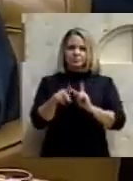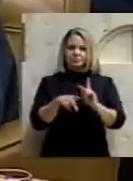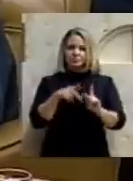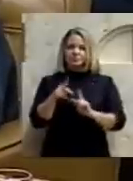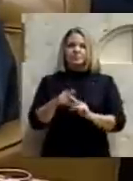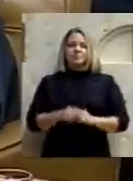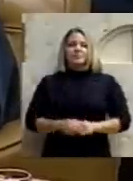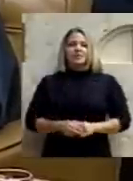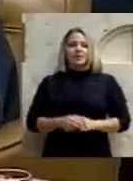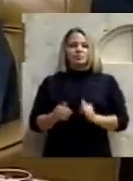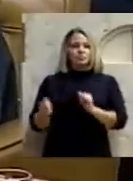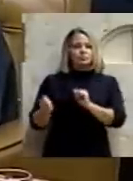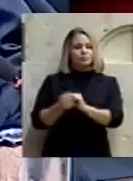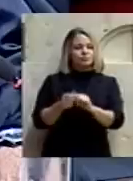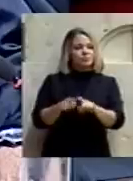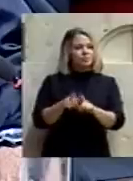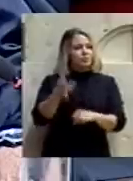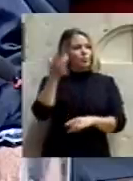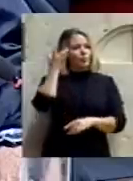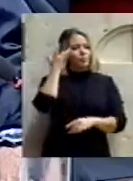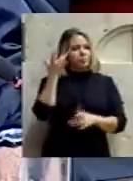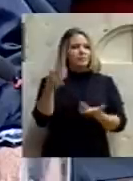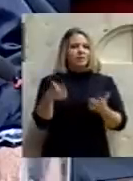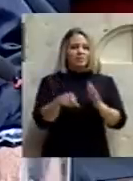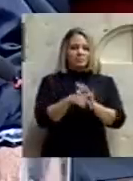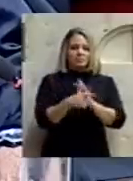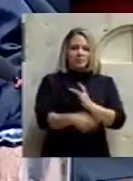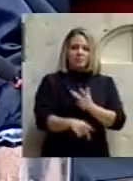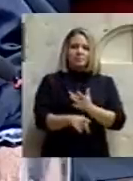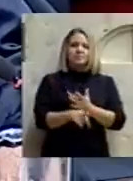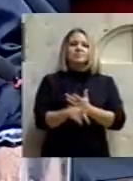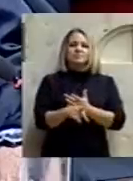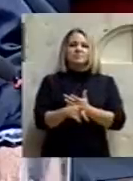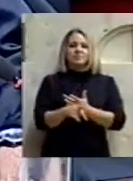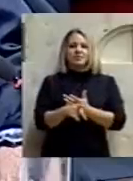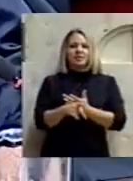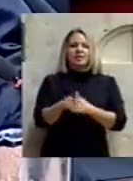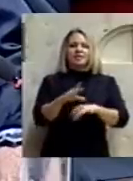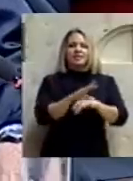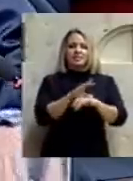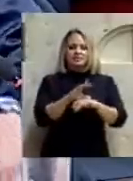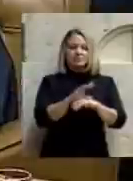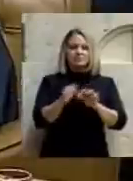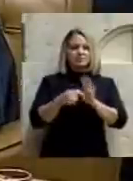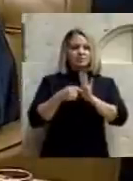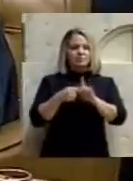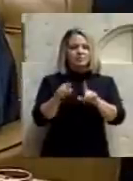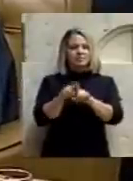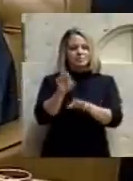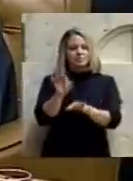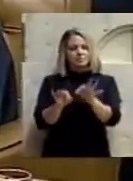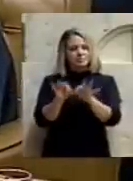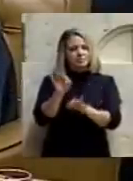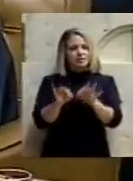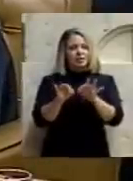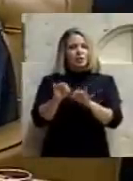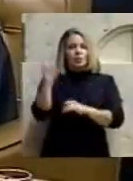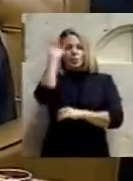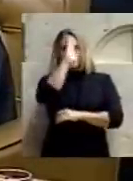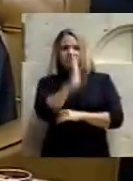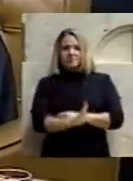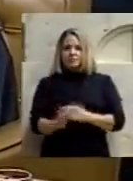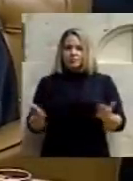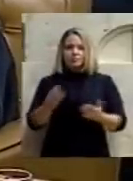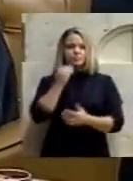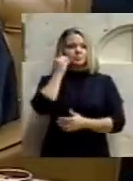Ao lado da maturidade constitucional que vivencia o país e a sua Suprema Corte, o Brasil experimenta